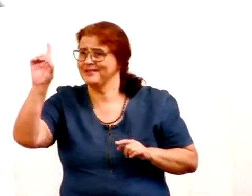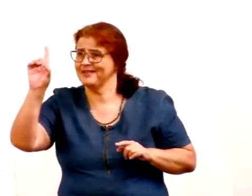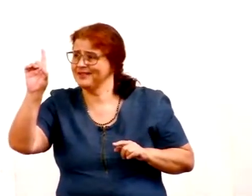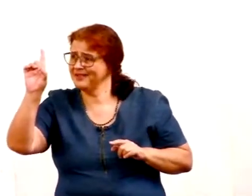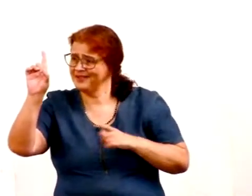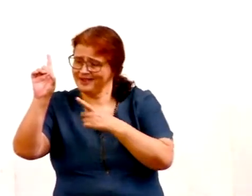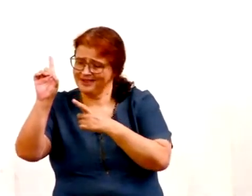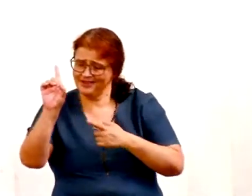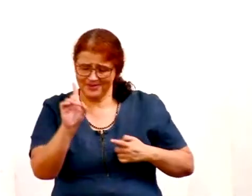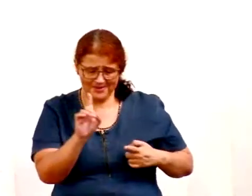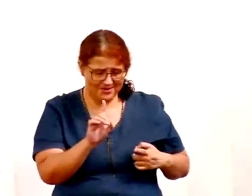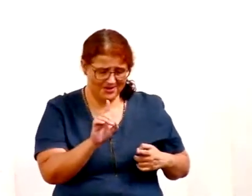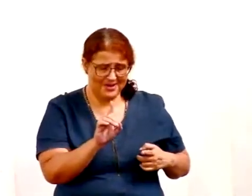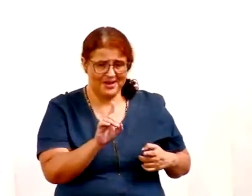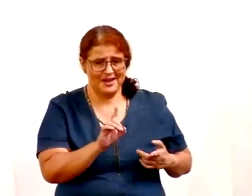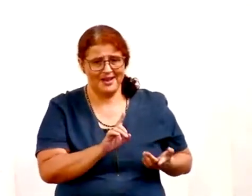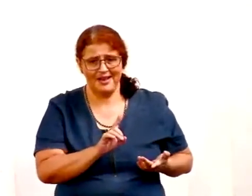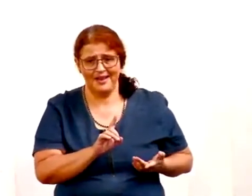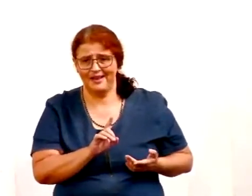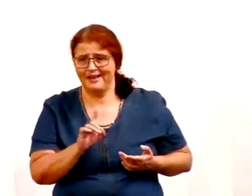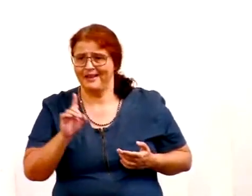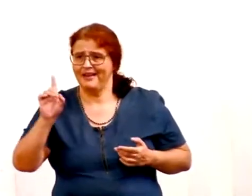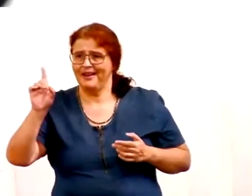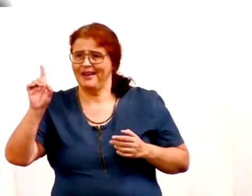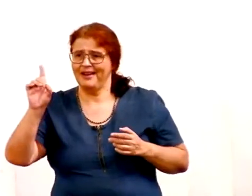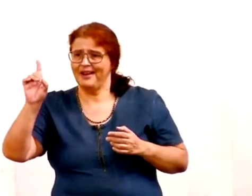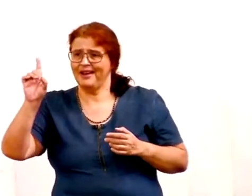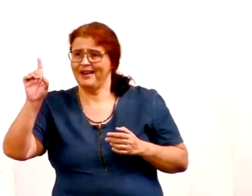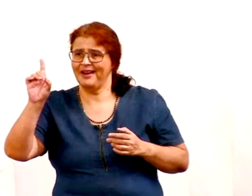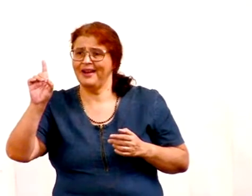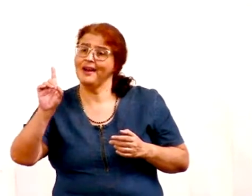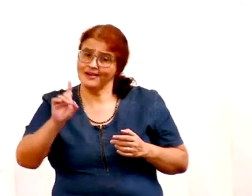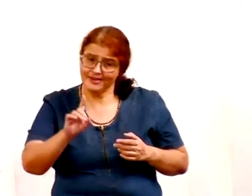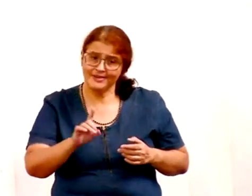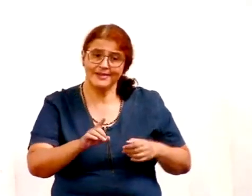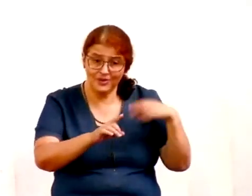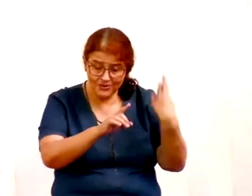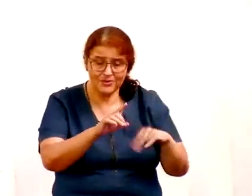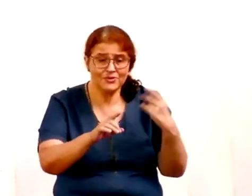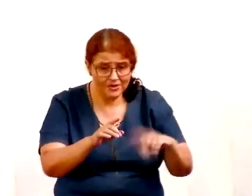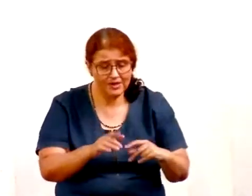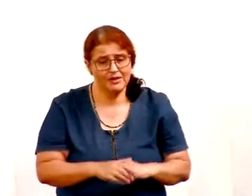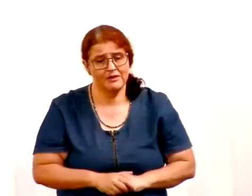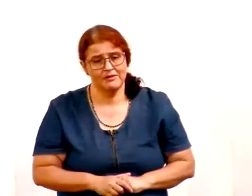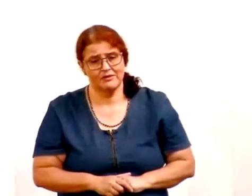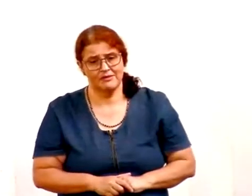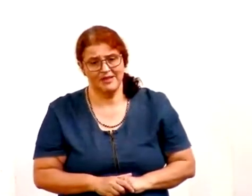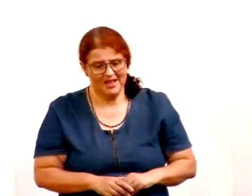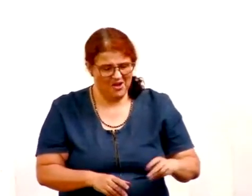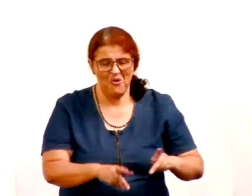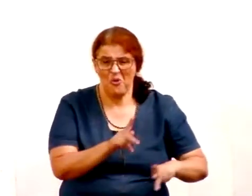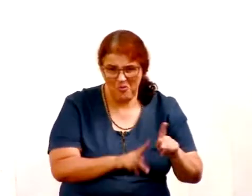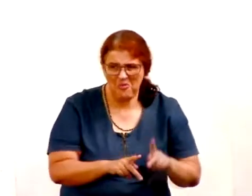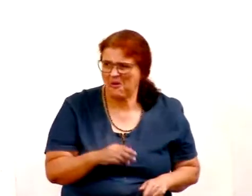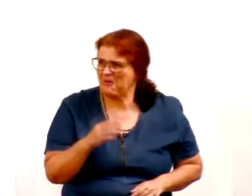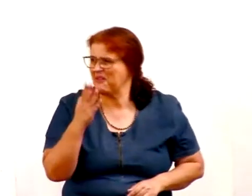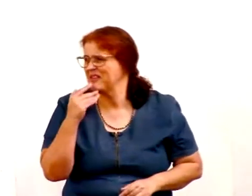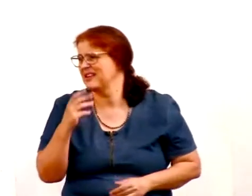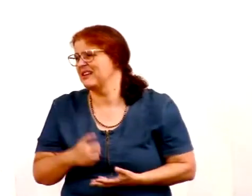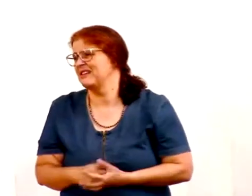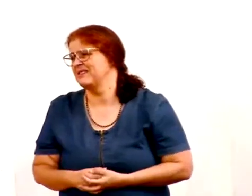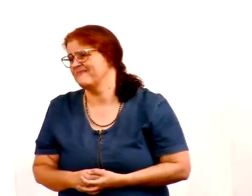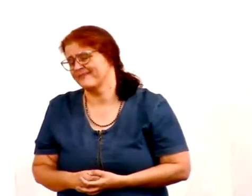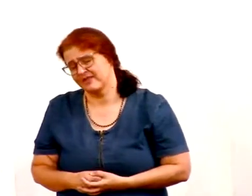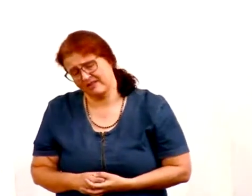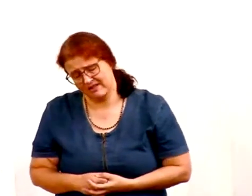e eles diziam: como seria bom que nós voltássemos para o Egito para comer as iguarias do Egito.